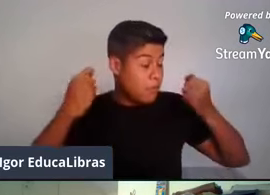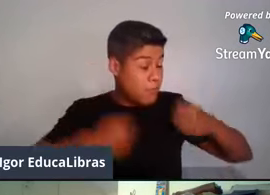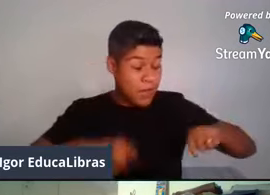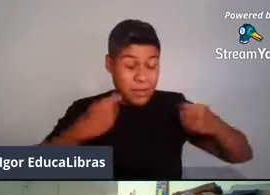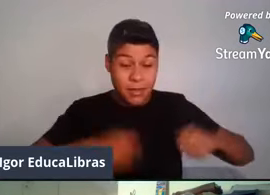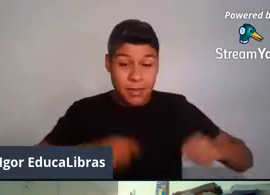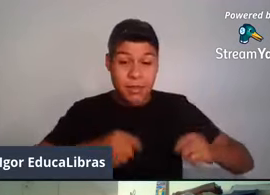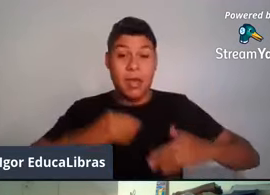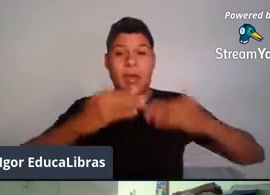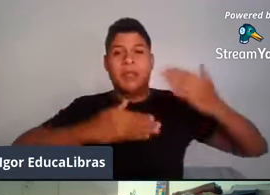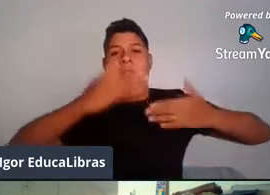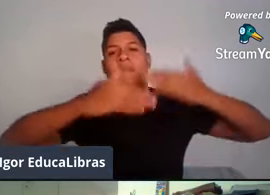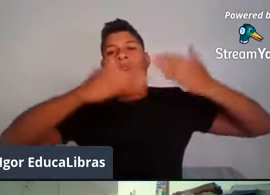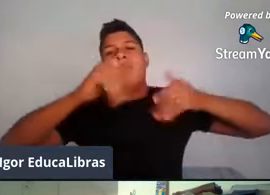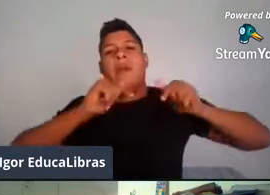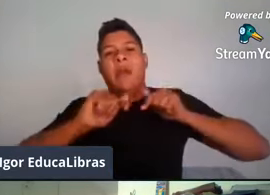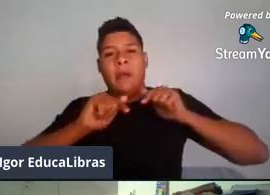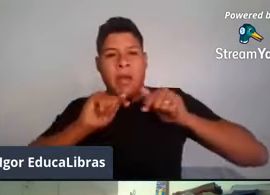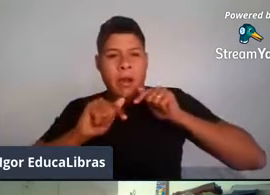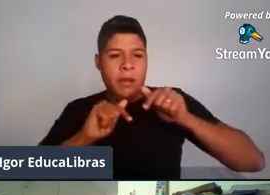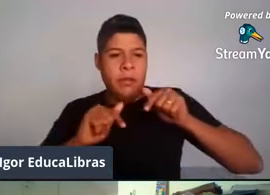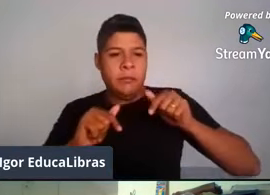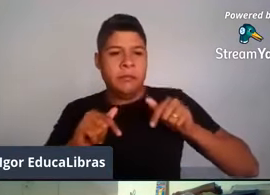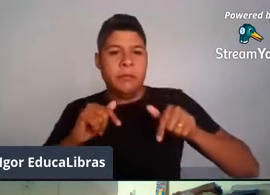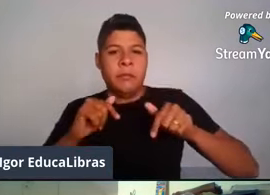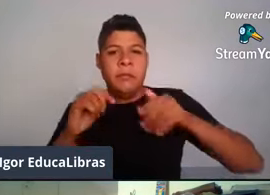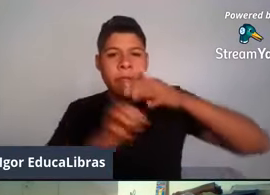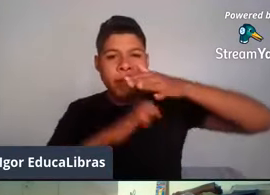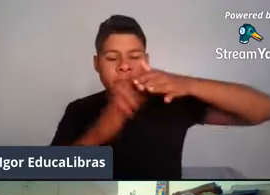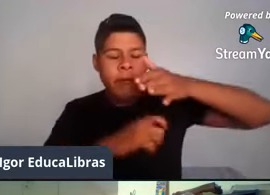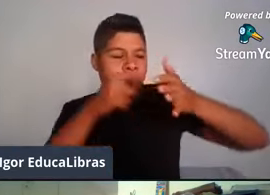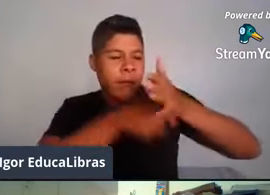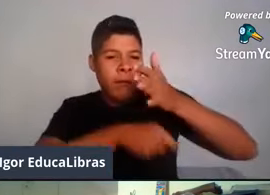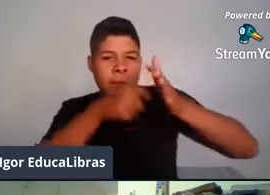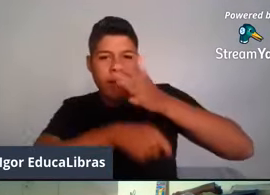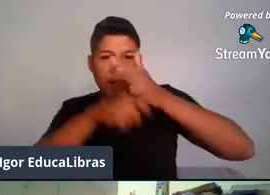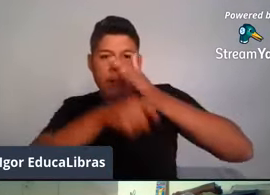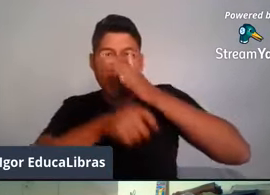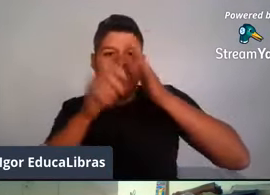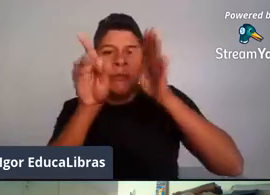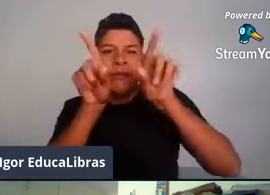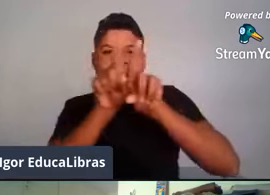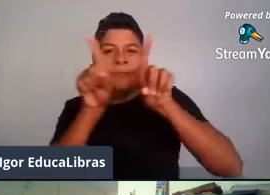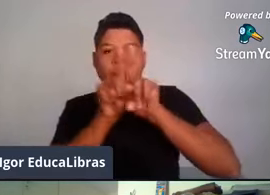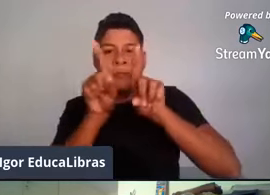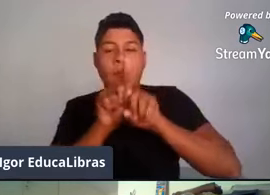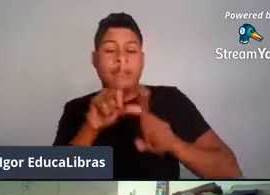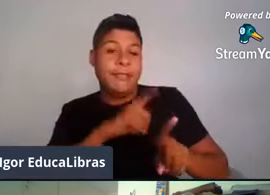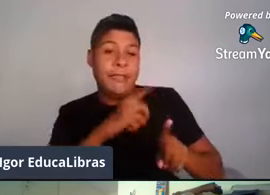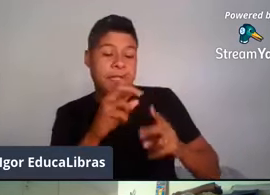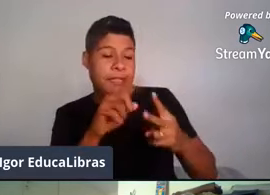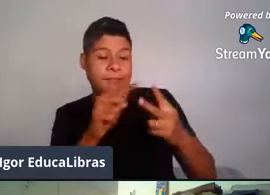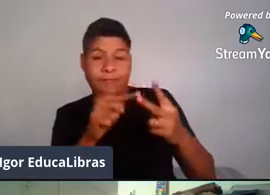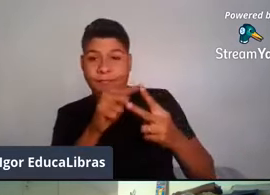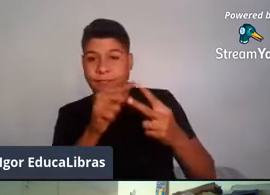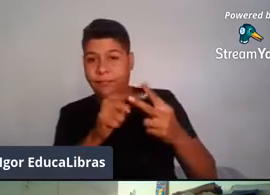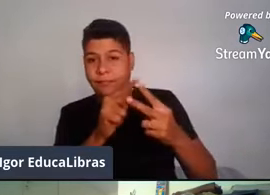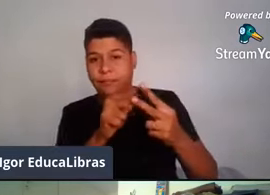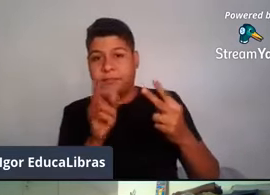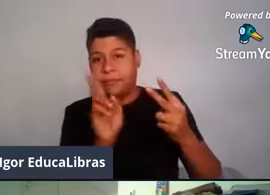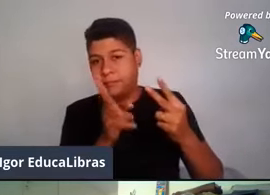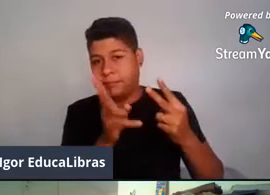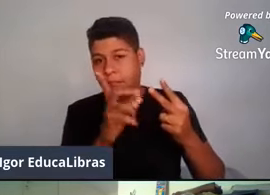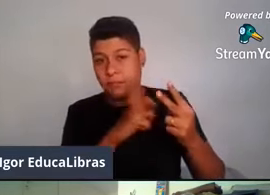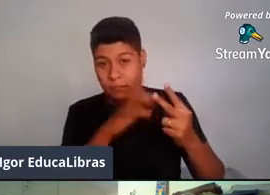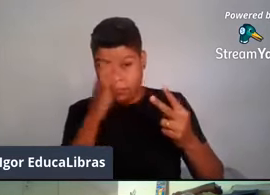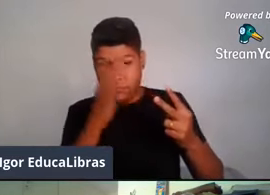desenvolver o seu trabalho? Será que as empresas se preocuparam com isso também? Então, tem os dois lados da moeda sempre, né? Vai ter gente